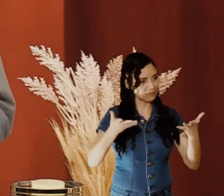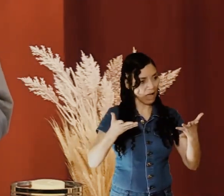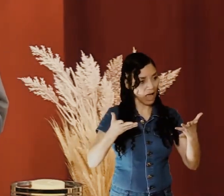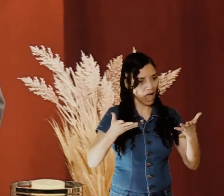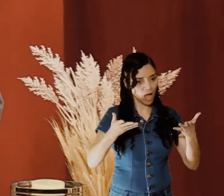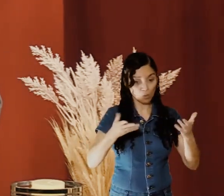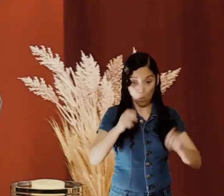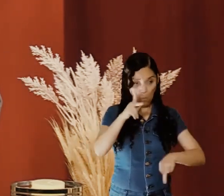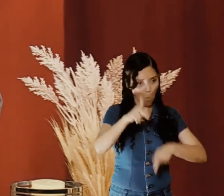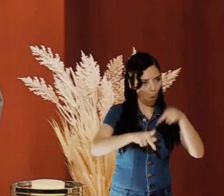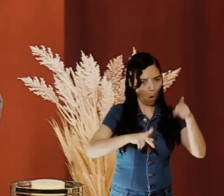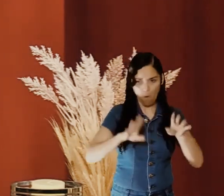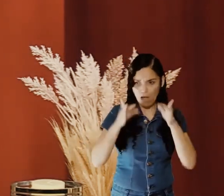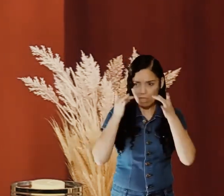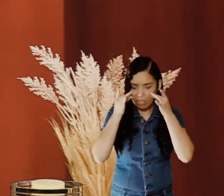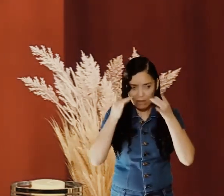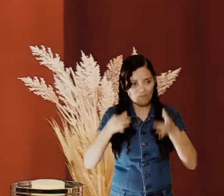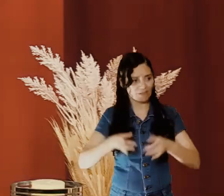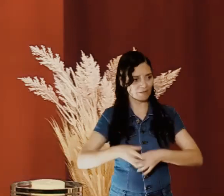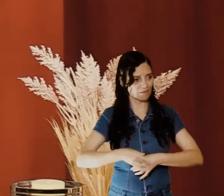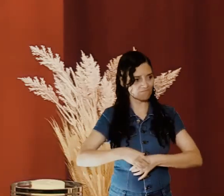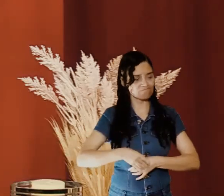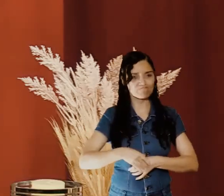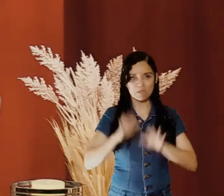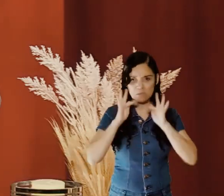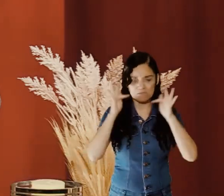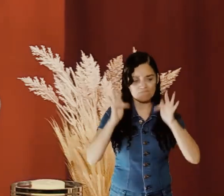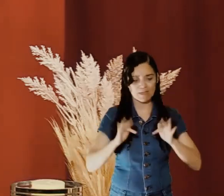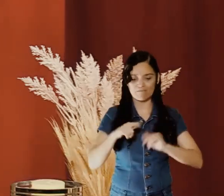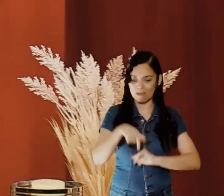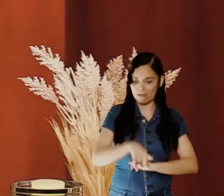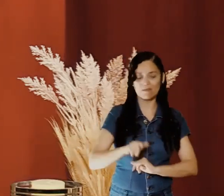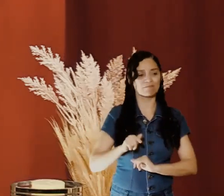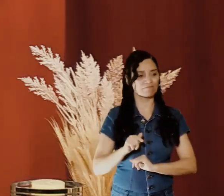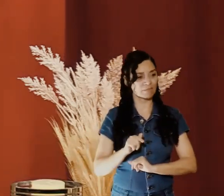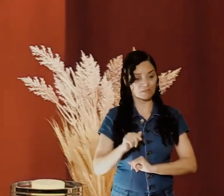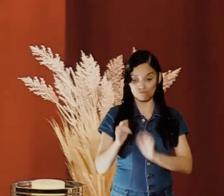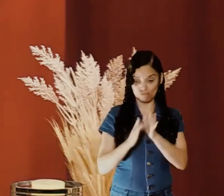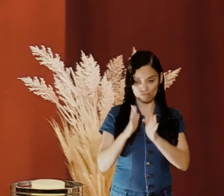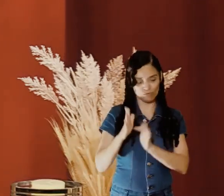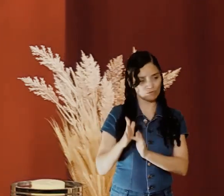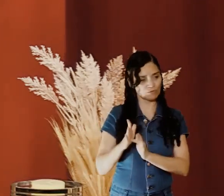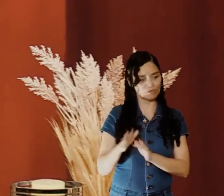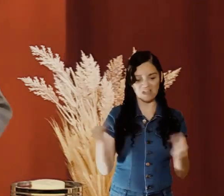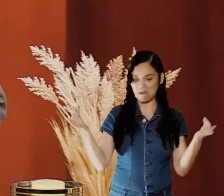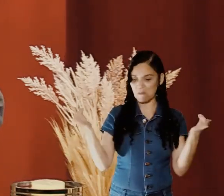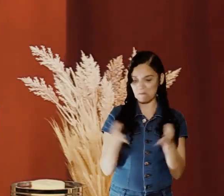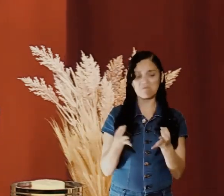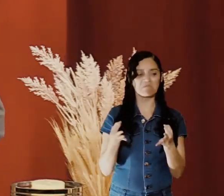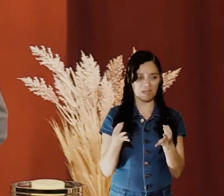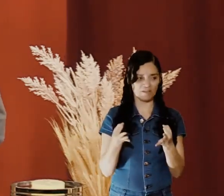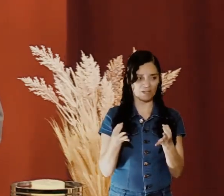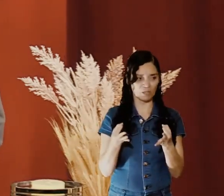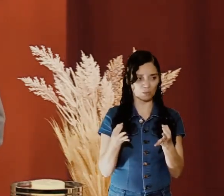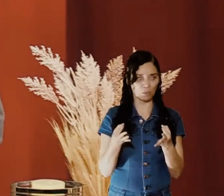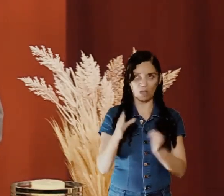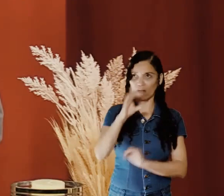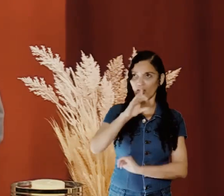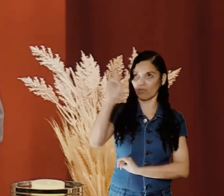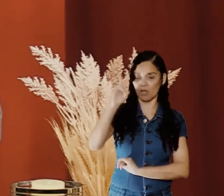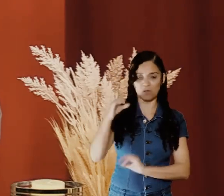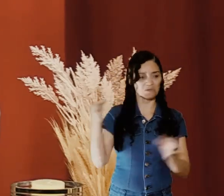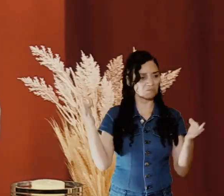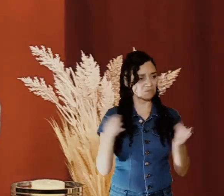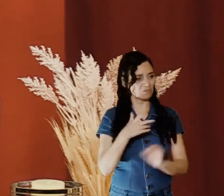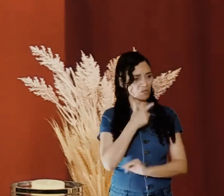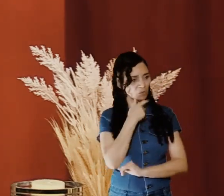pessoas. Mas sendo ele perfeito Deus e perfeito homem, ele subiu ao madeiro, à cruz do Calvário,